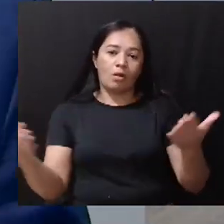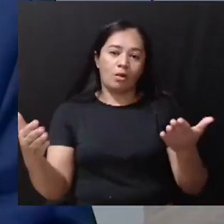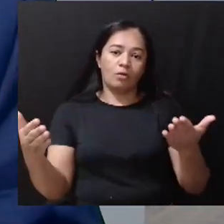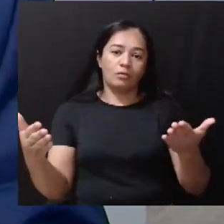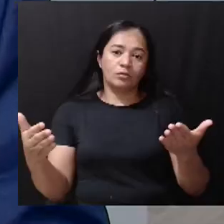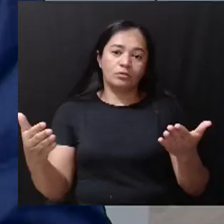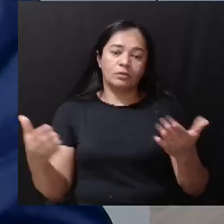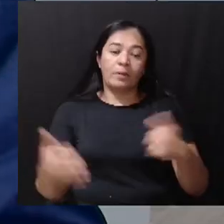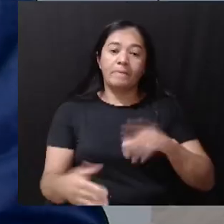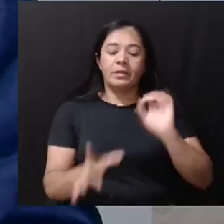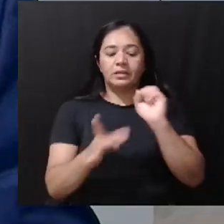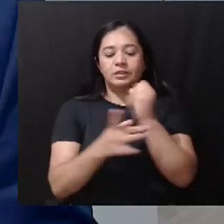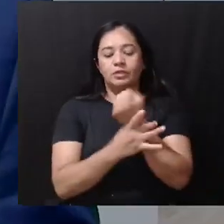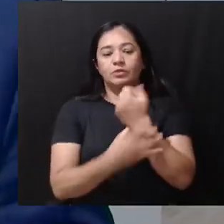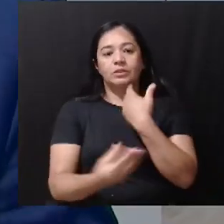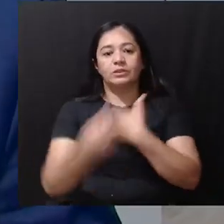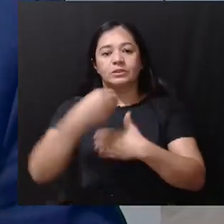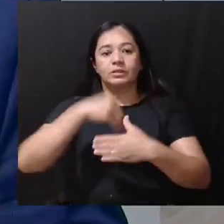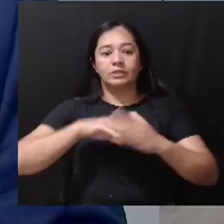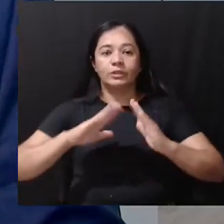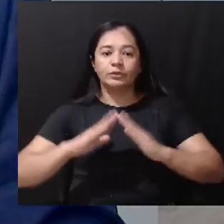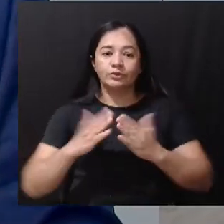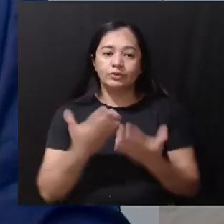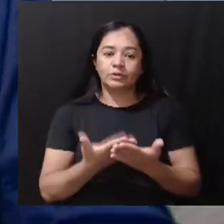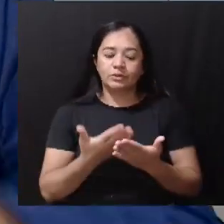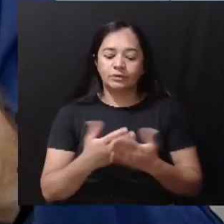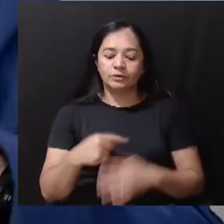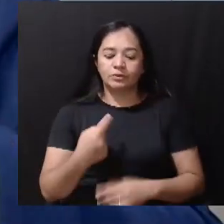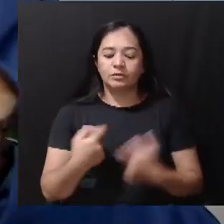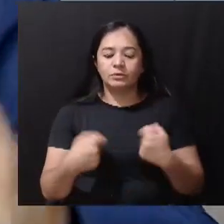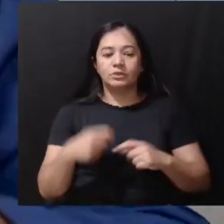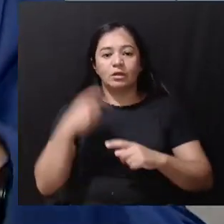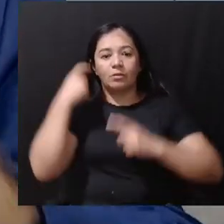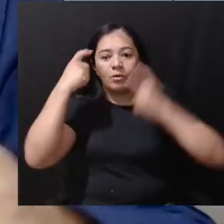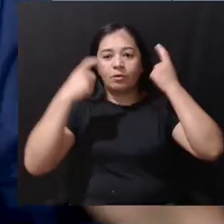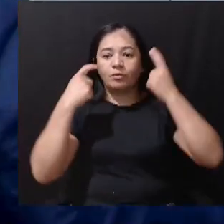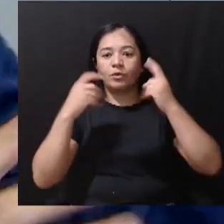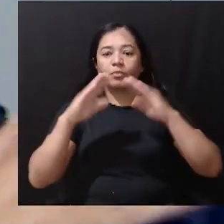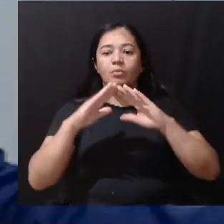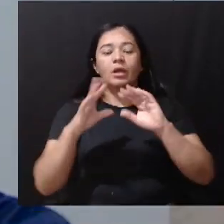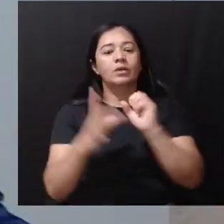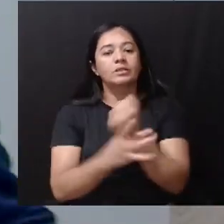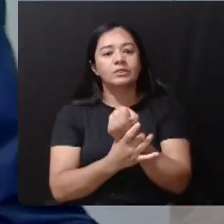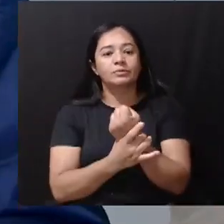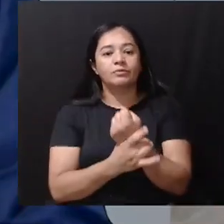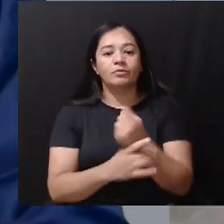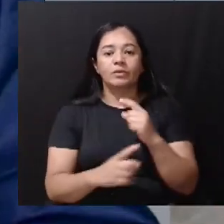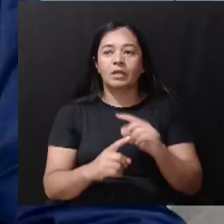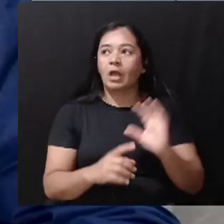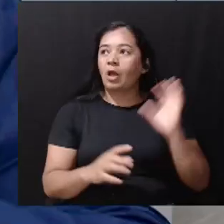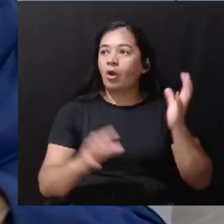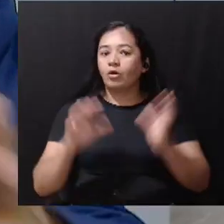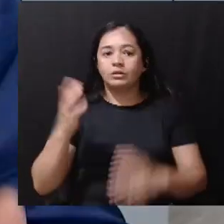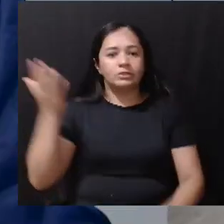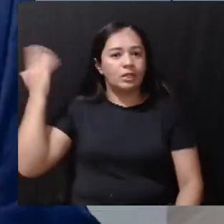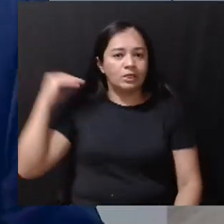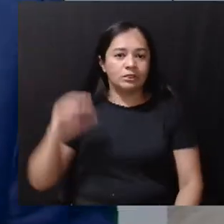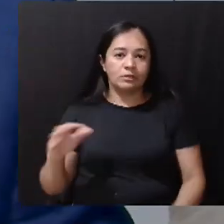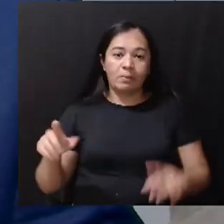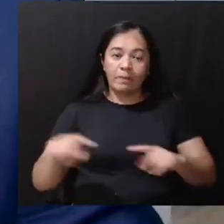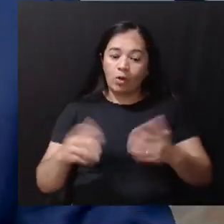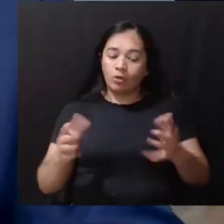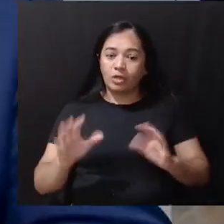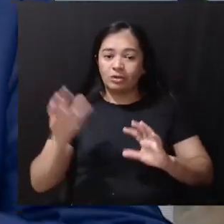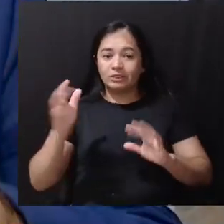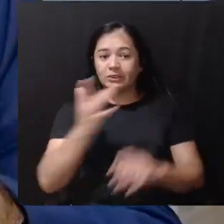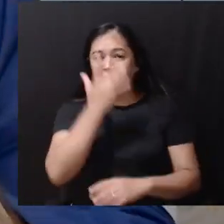nas escolas, né? A gente tem que se preocupar com a segurança nas escolas. Casos aí que não aconteciam antes, hoje acontece, pessoas invadem